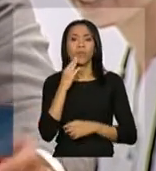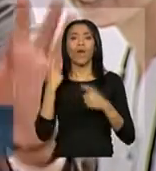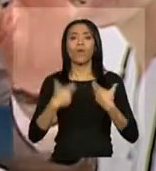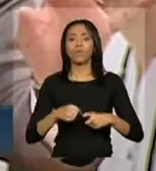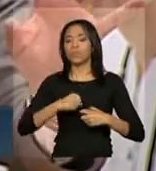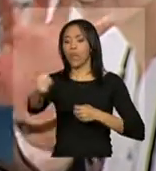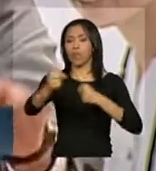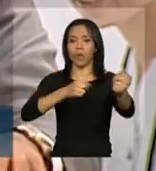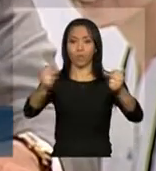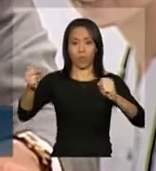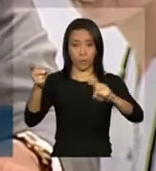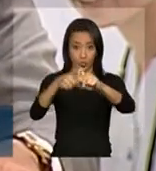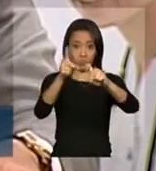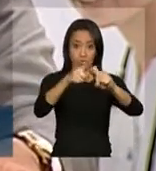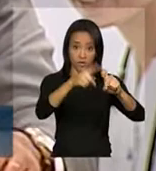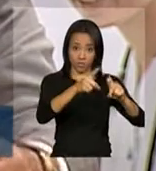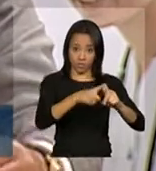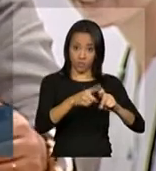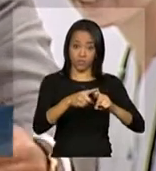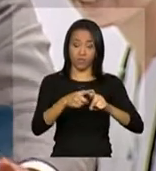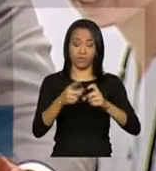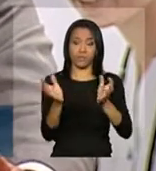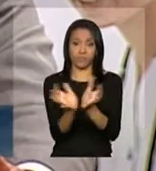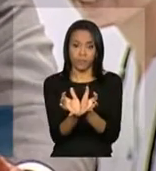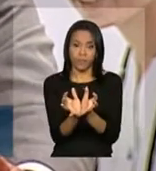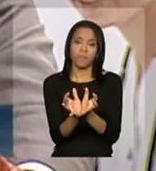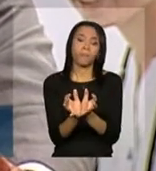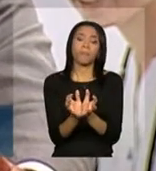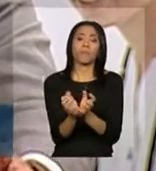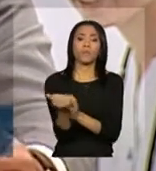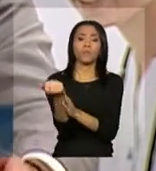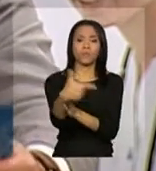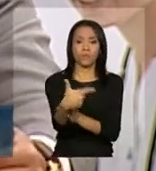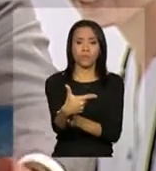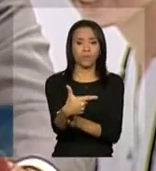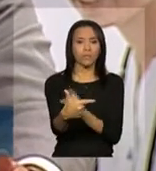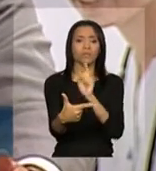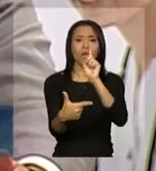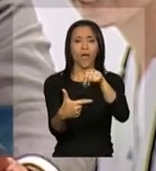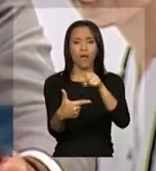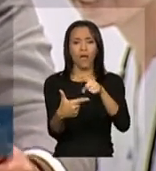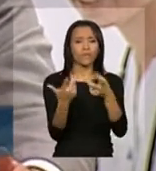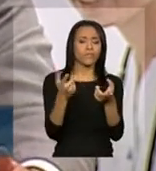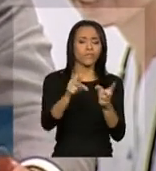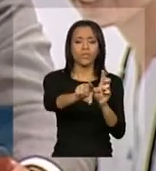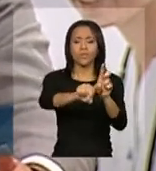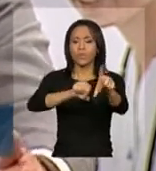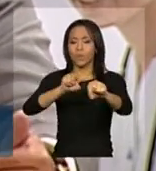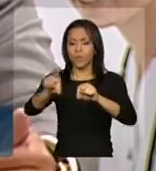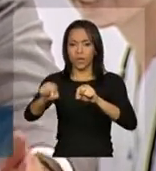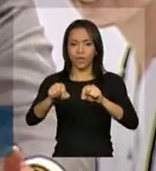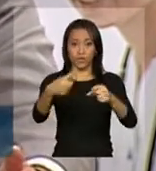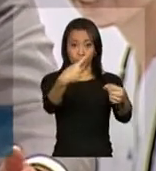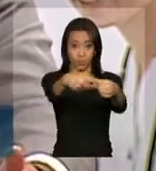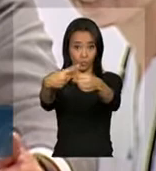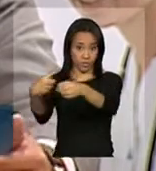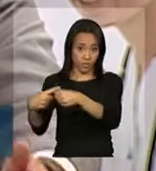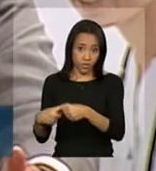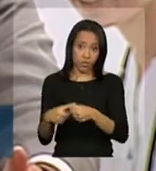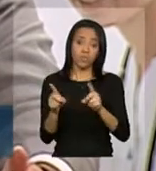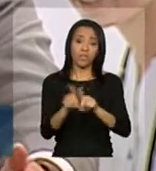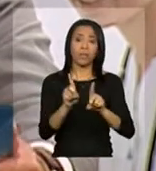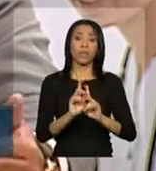internacional que vocês viram aí os critérios e o segundo passo que é o momento de escolha dos Municípios e a finalização